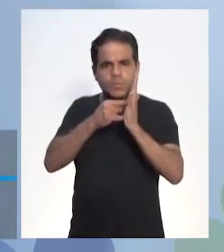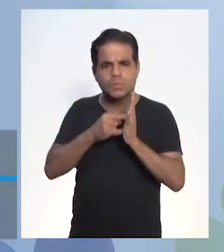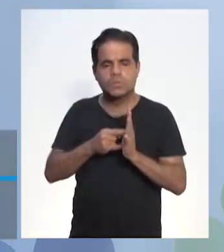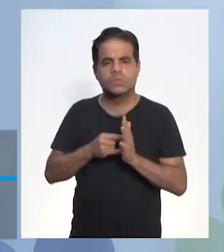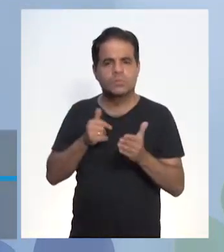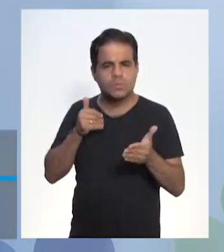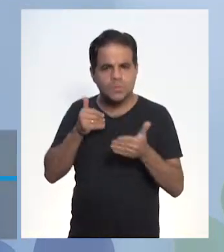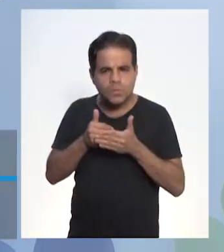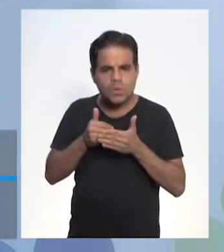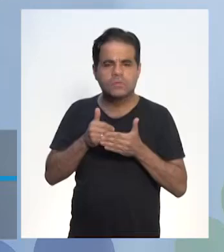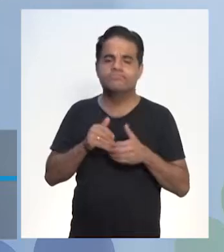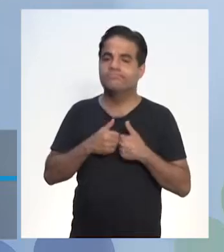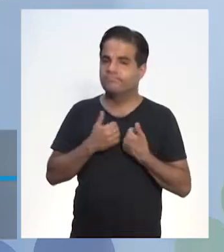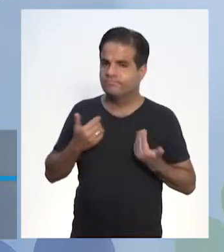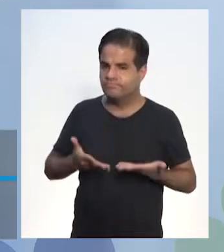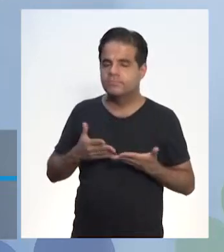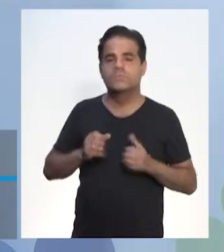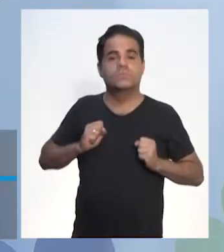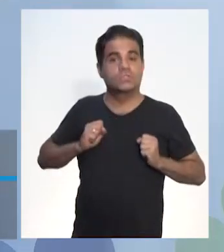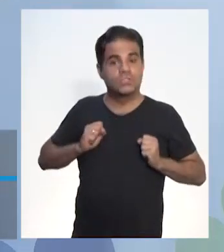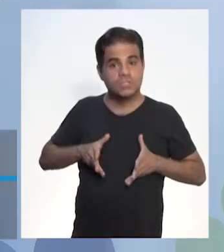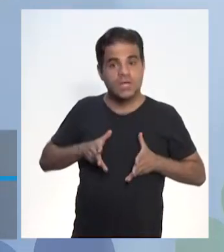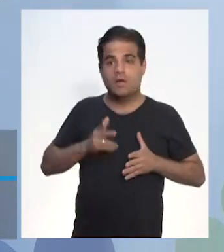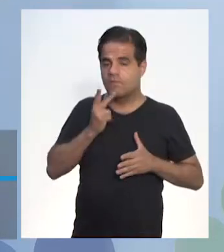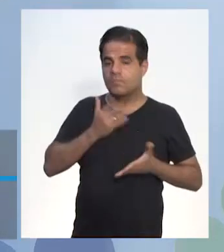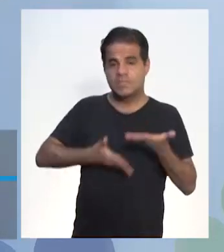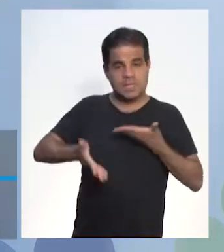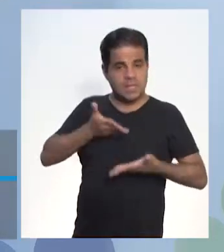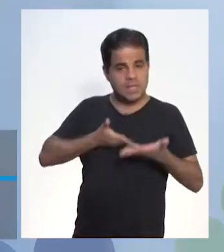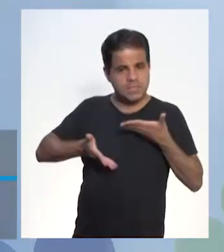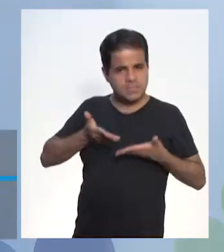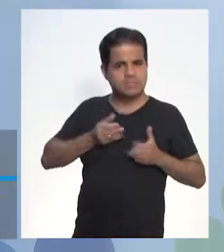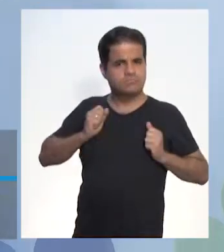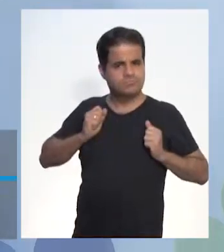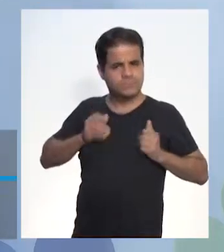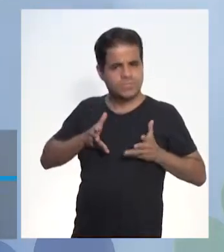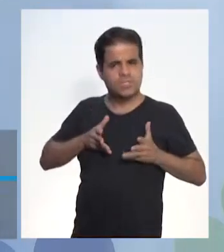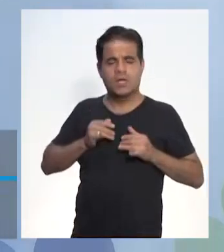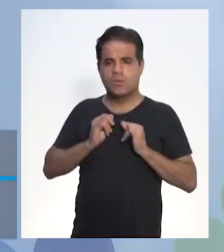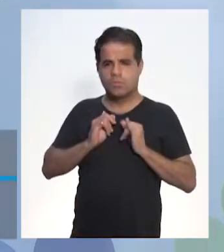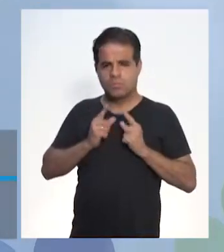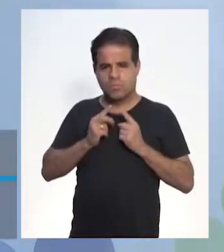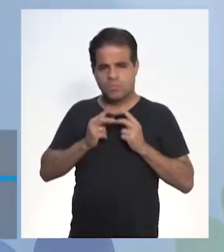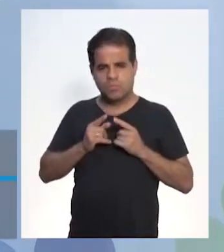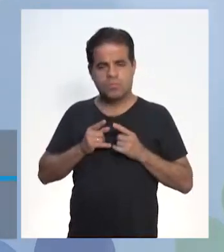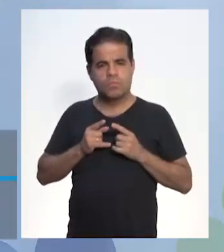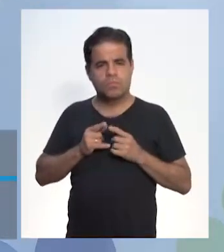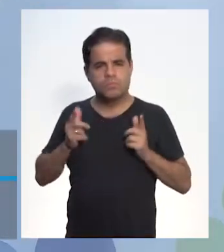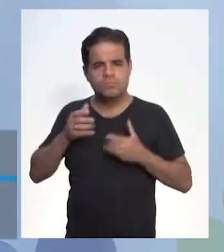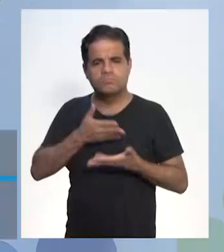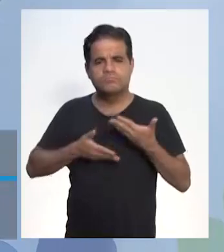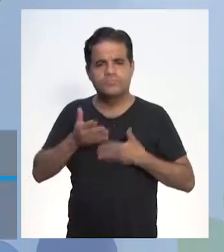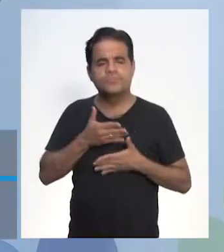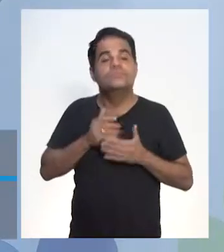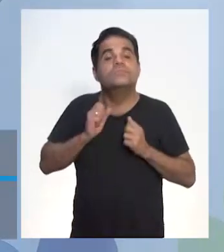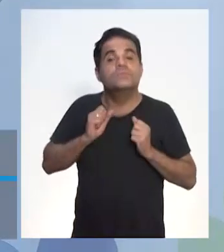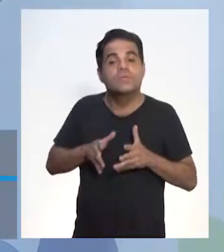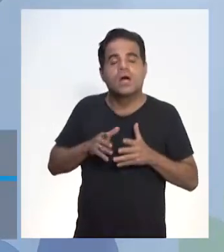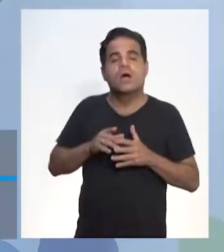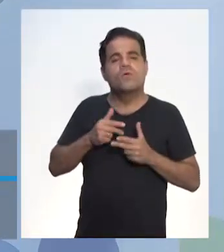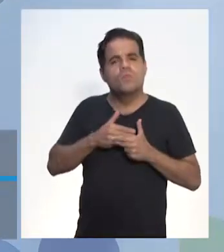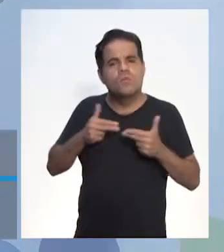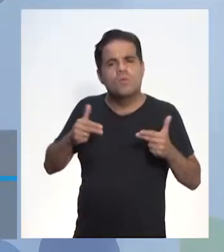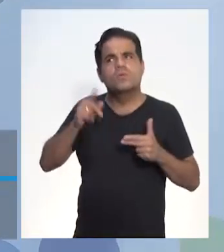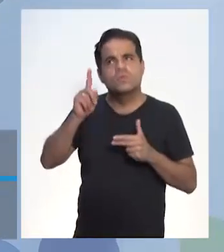ou próximo a um fio elétrico. Bom, então a gente já tem essa relação entre corrente elétrica e campo magnético. E isso foi uma